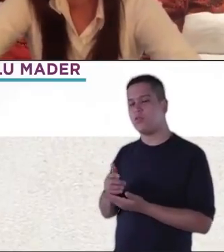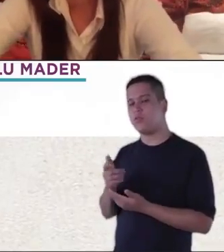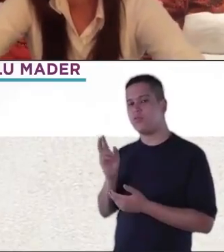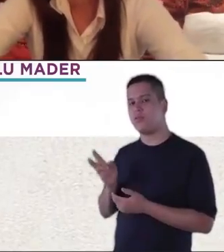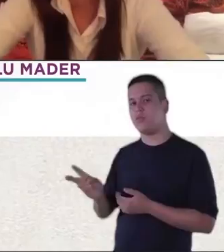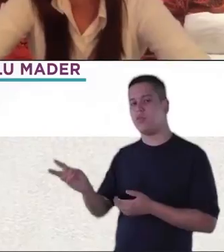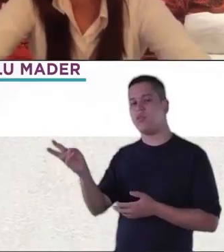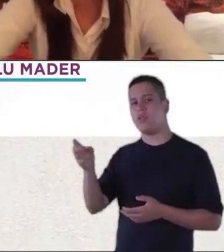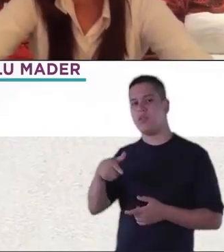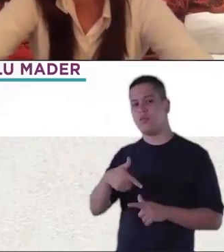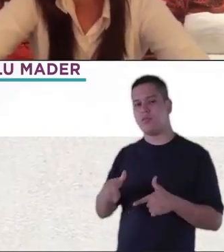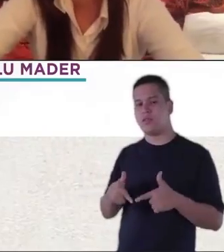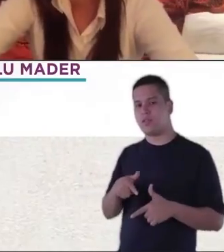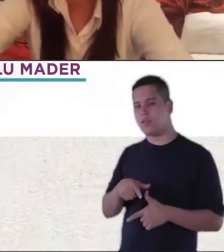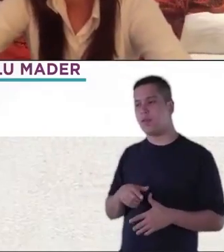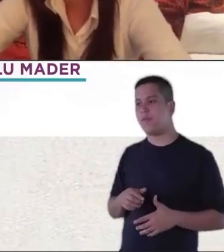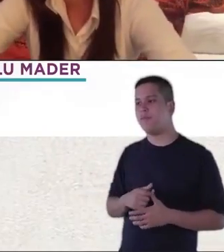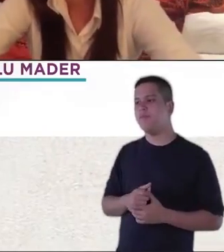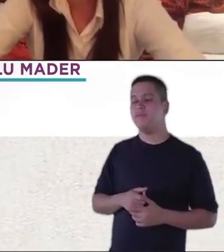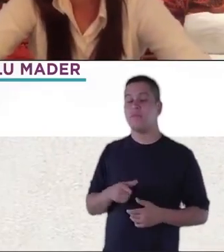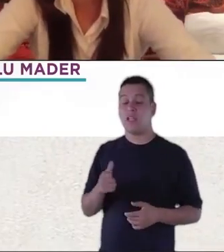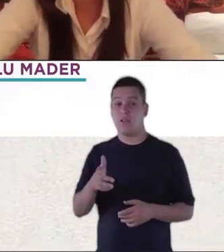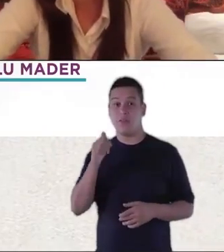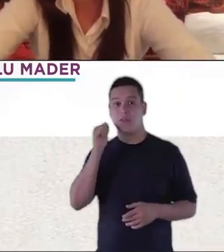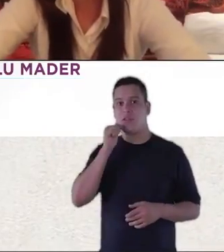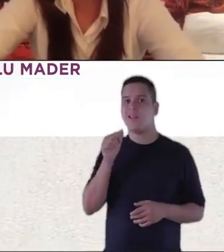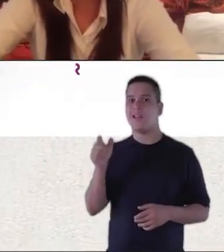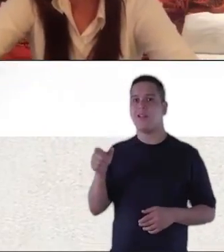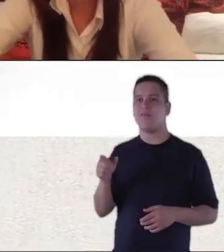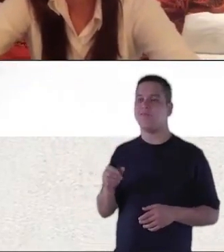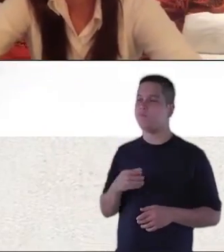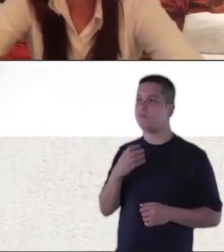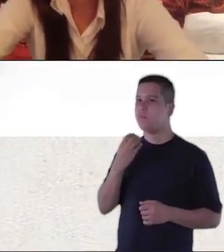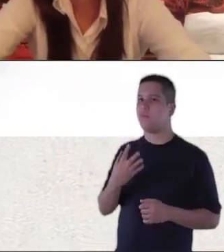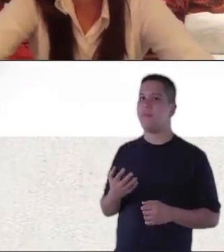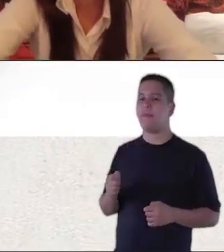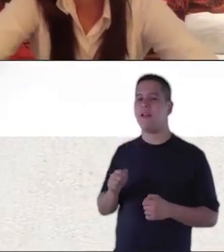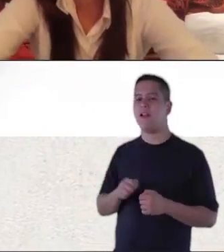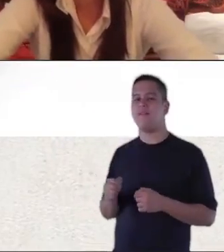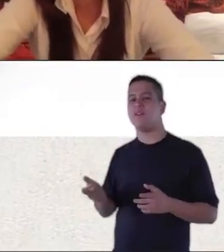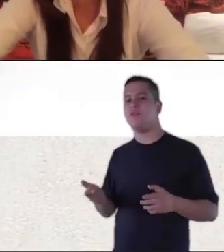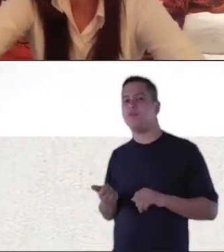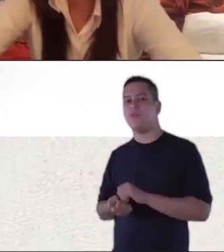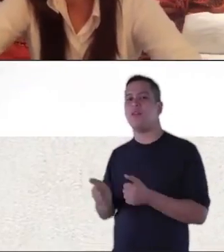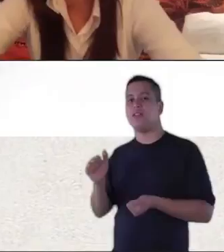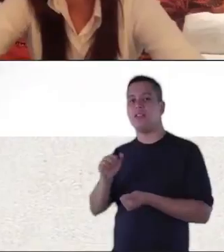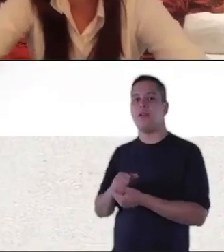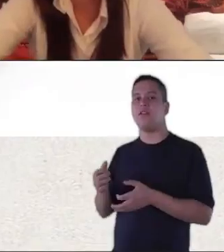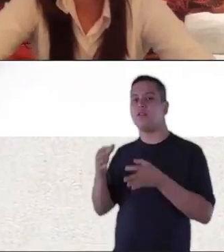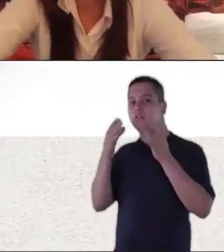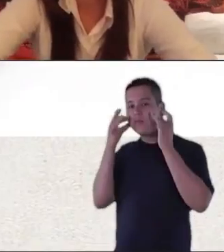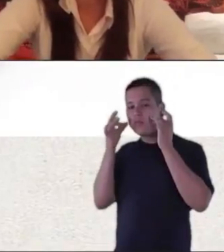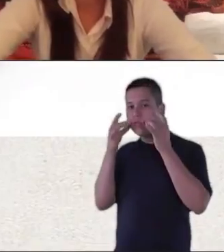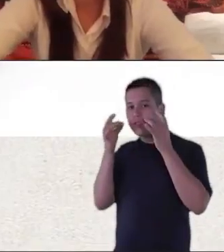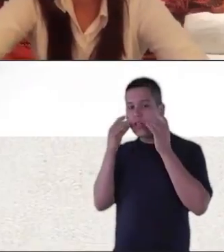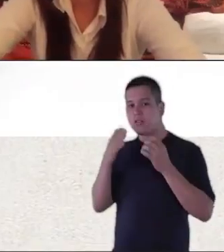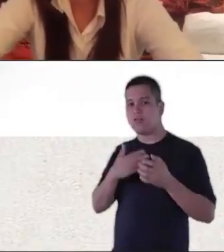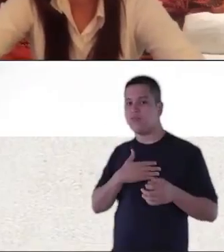escreve, compõe, uma menina muito talentosa, fez uma versão no teatro para Os Insones, que ficou bem